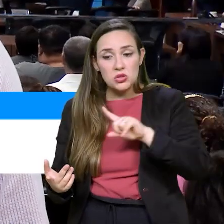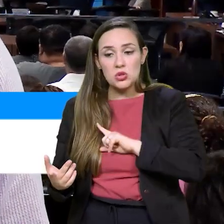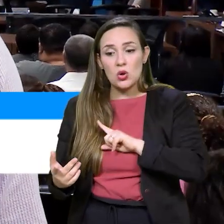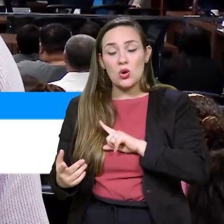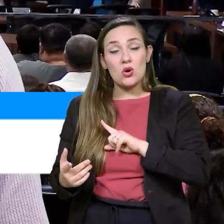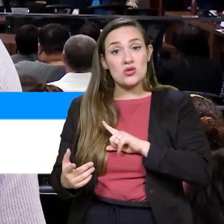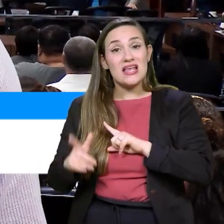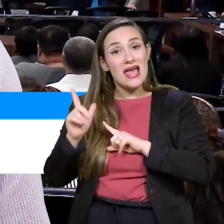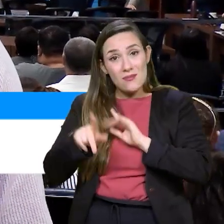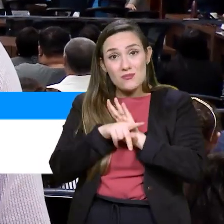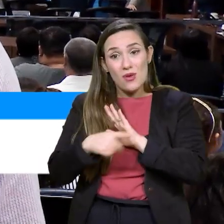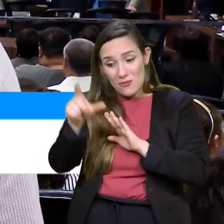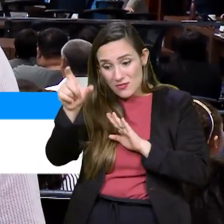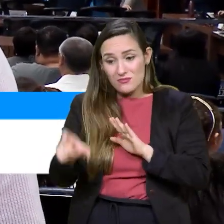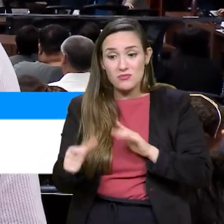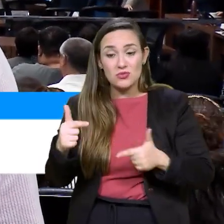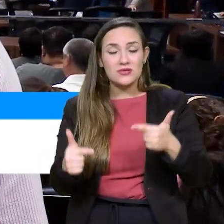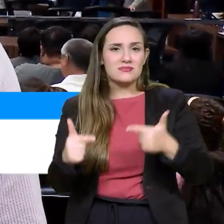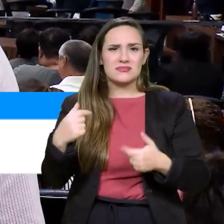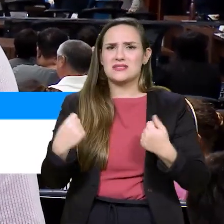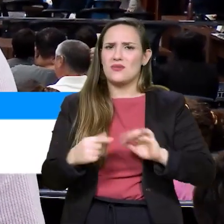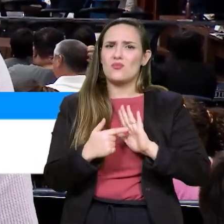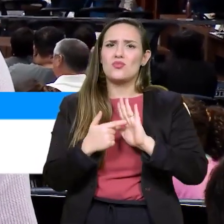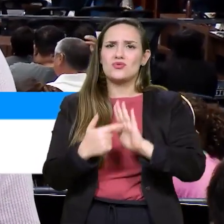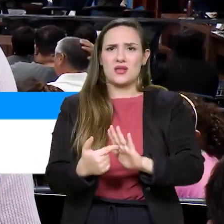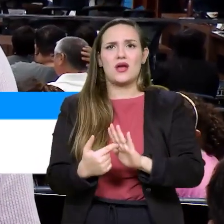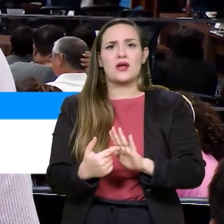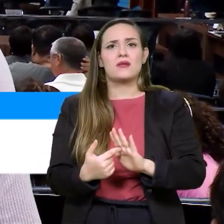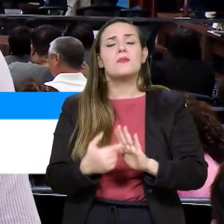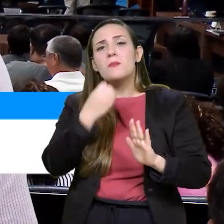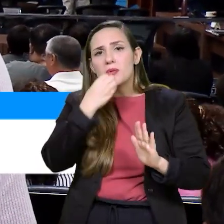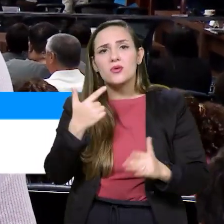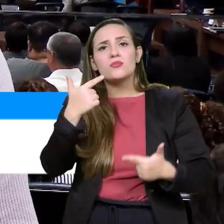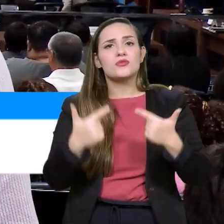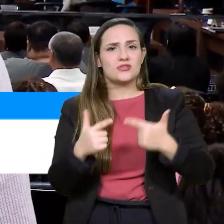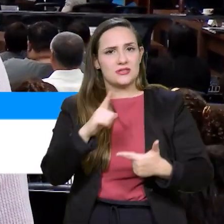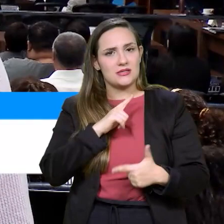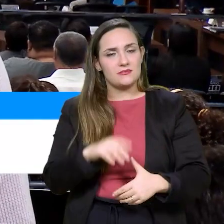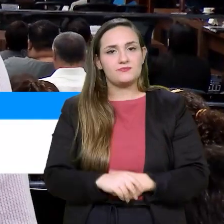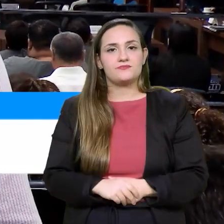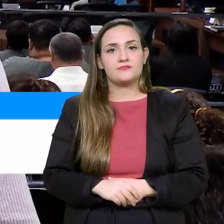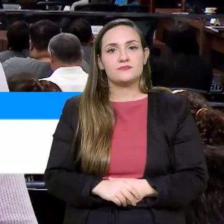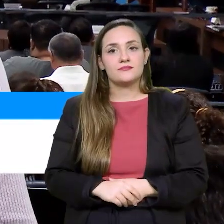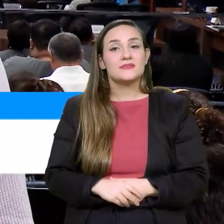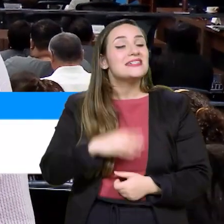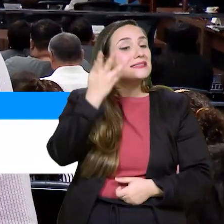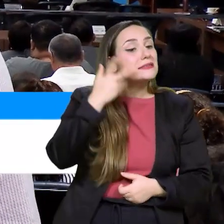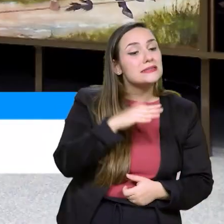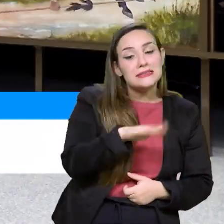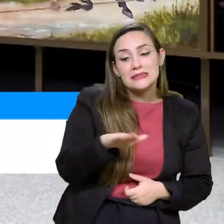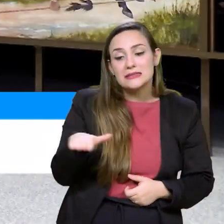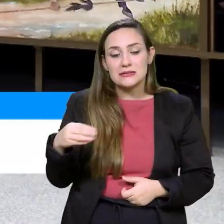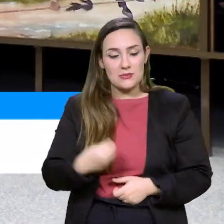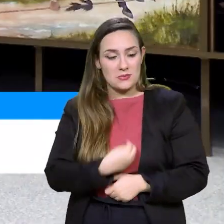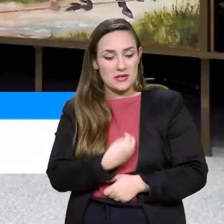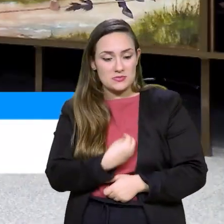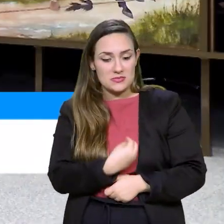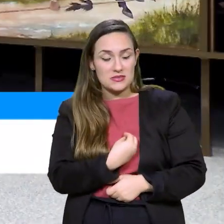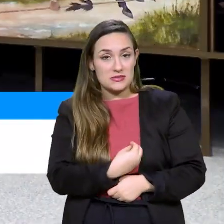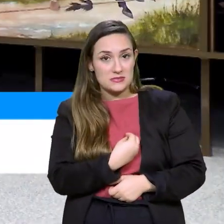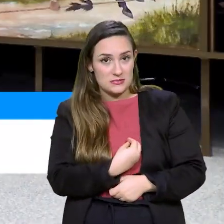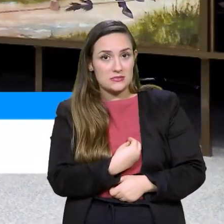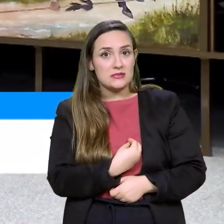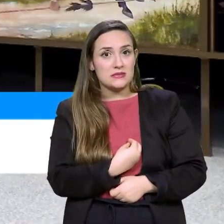política e nós, que somos agentes políticos, nós temos que mostrar a face da boa política. A participação